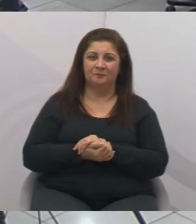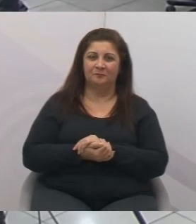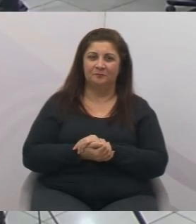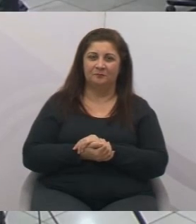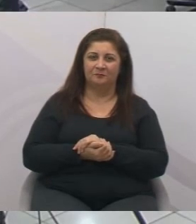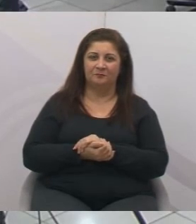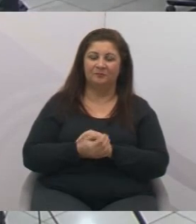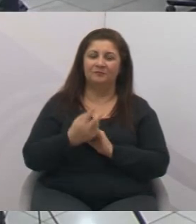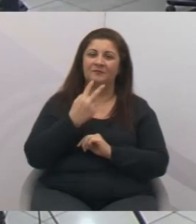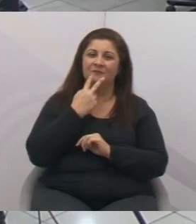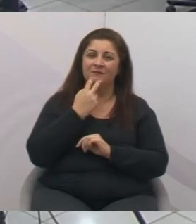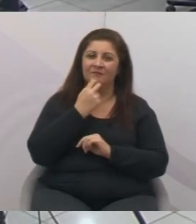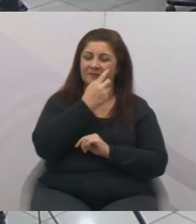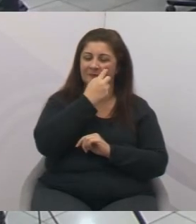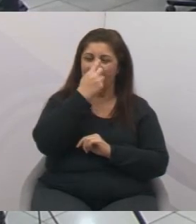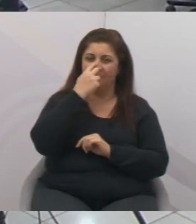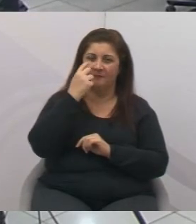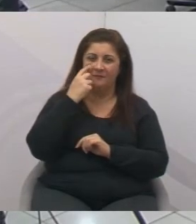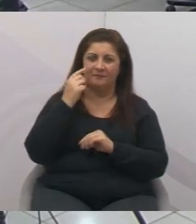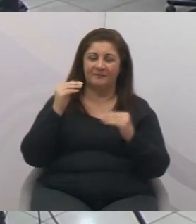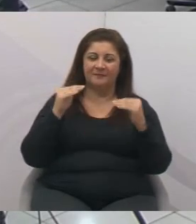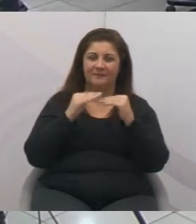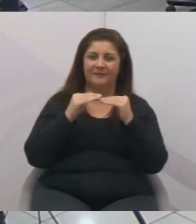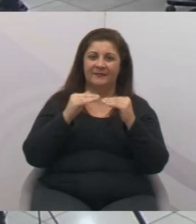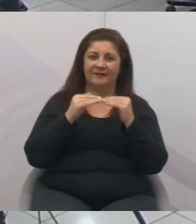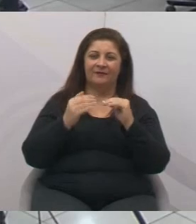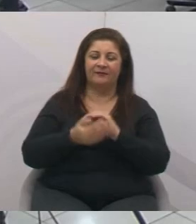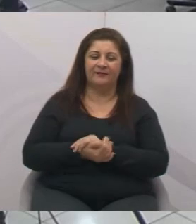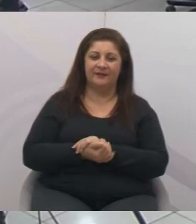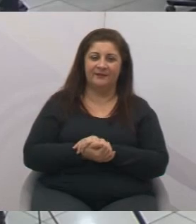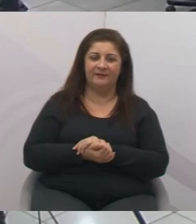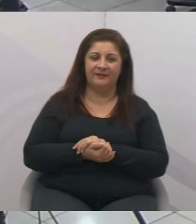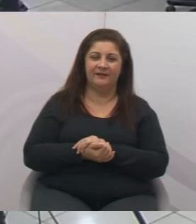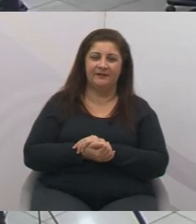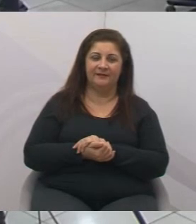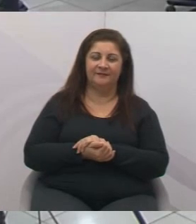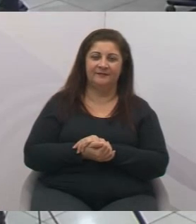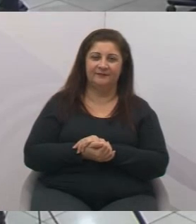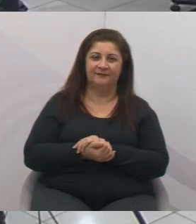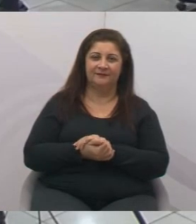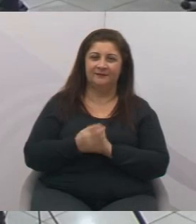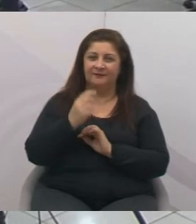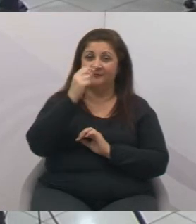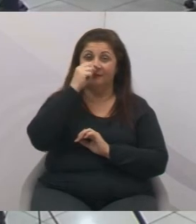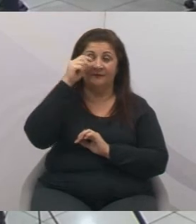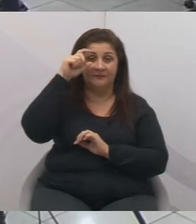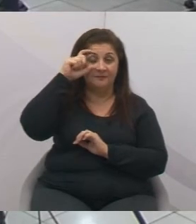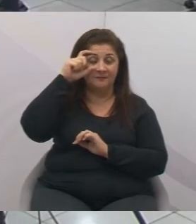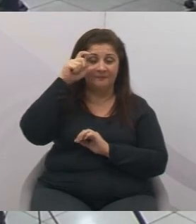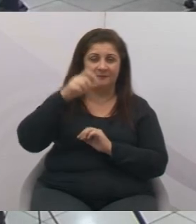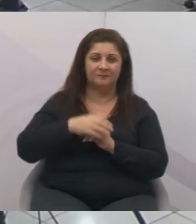o vereador Valmir do Parque Meia Lua. Meu voto é favorável. Como voto o vereador Abner de Madureira.